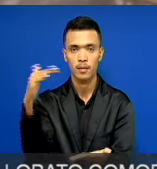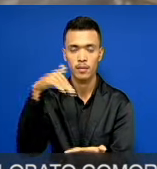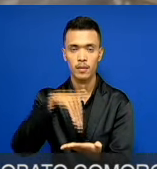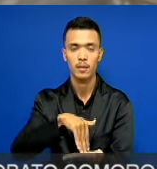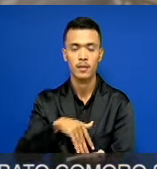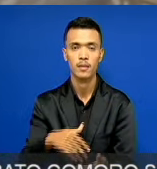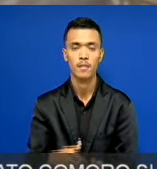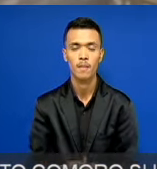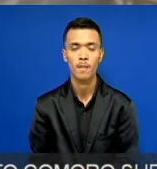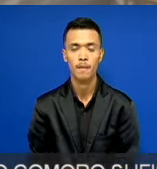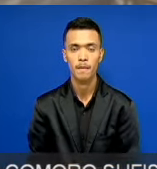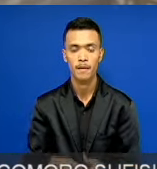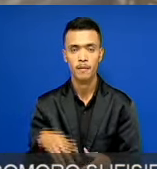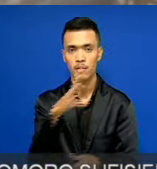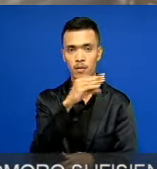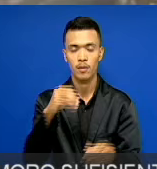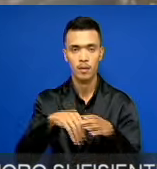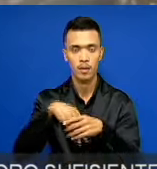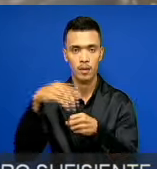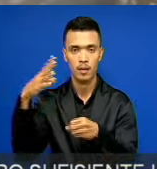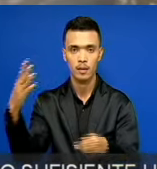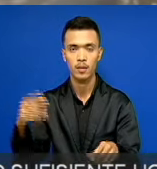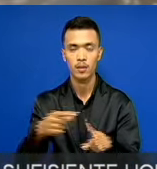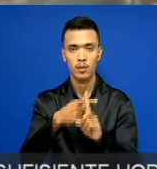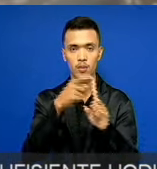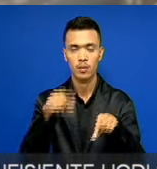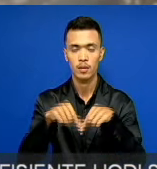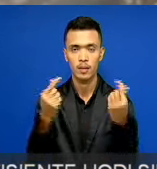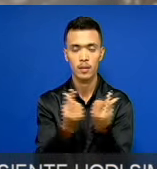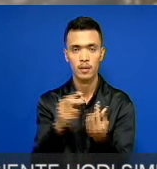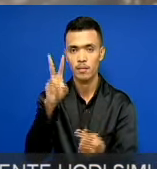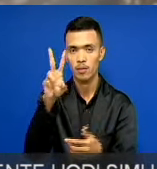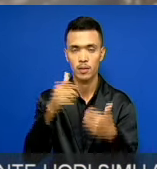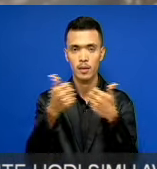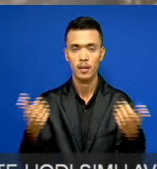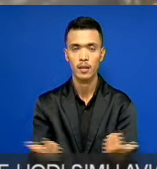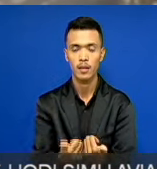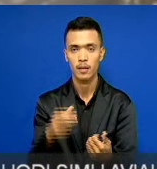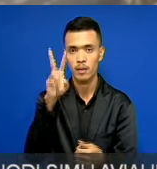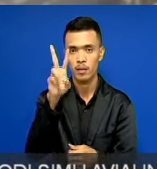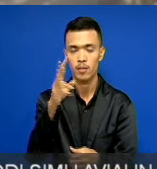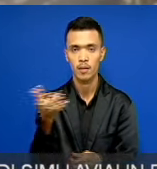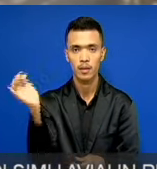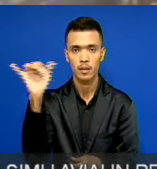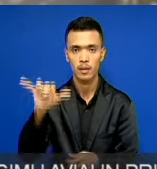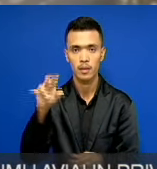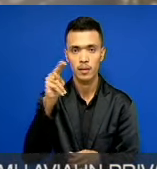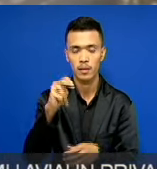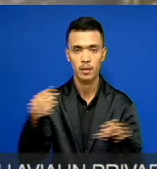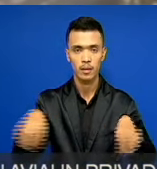remove kahasai husi pakote dois tono esilo border ide ne sirinian